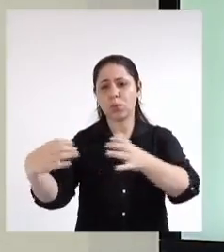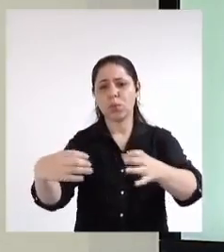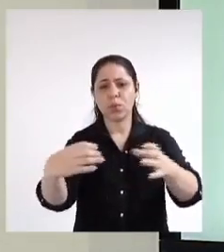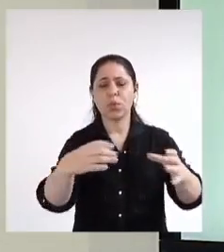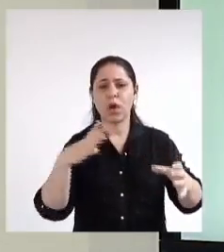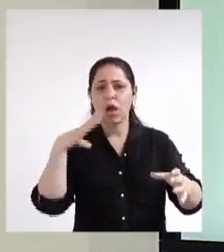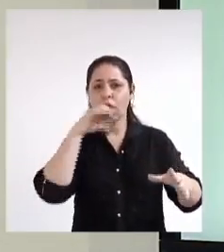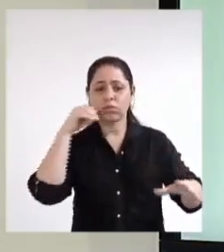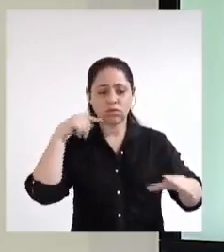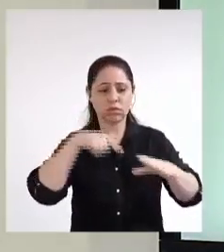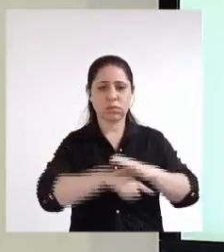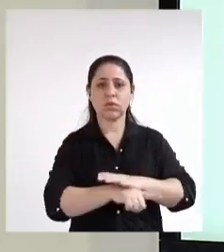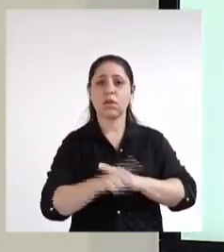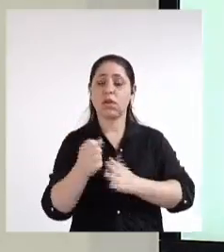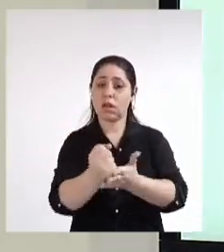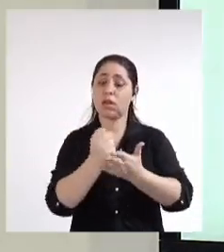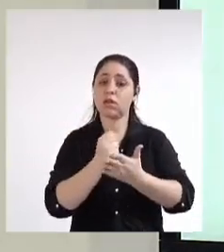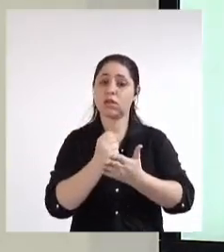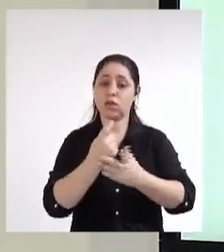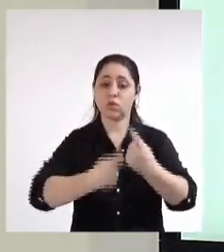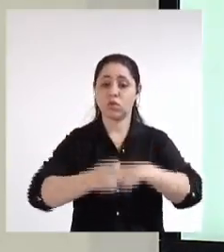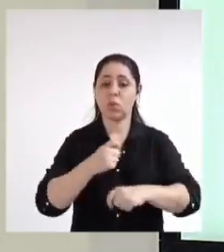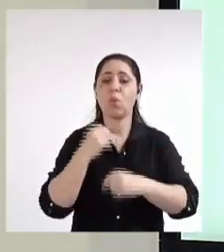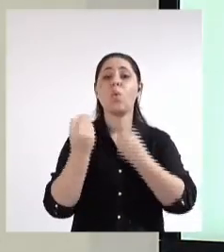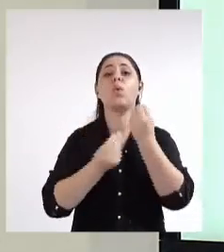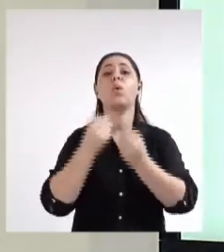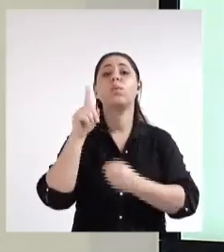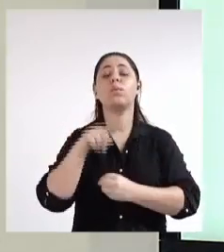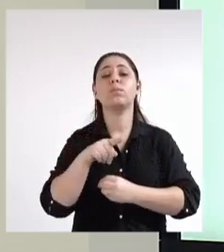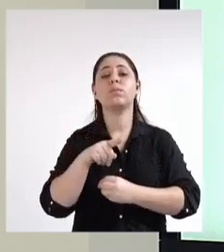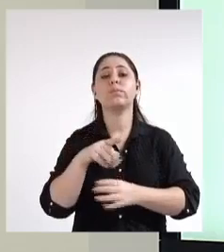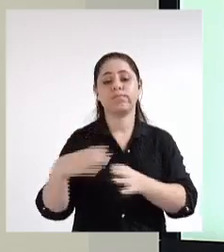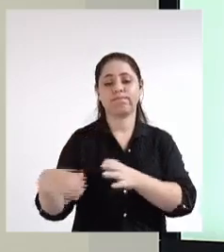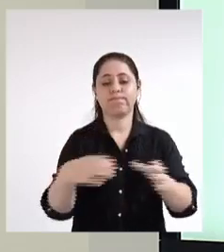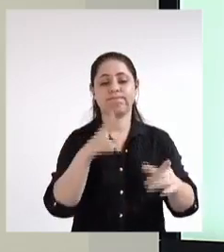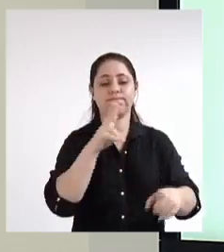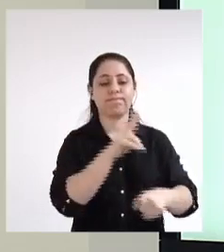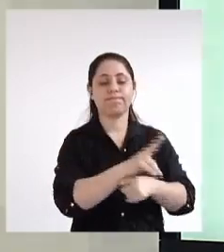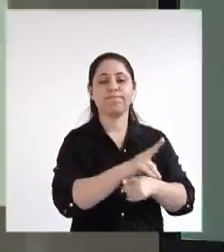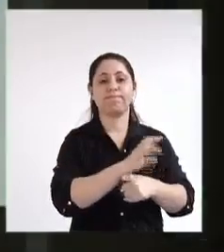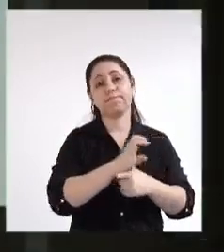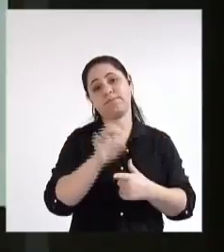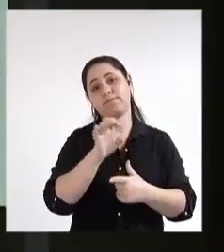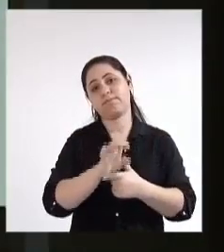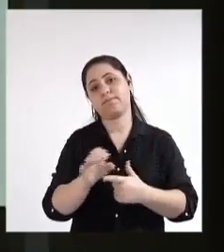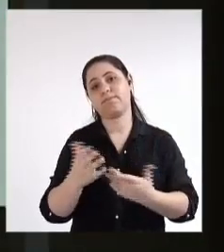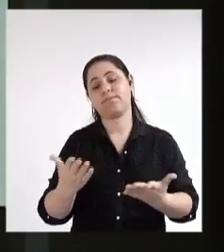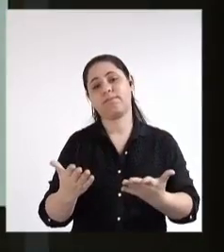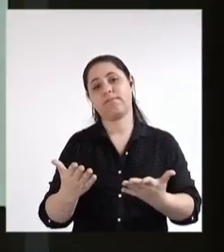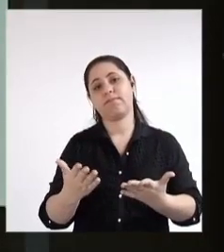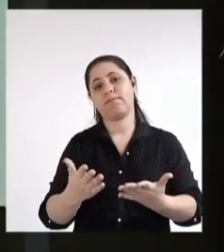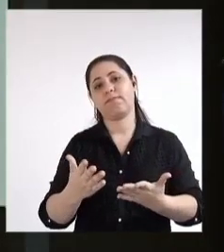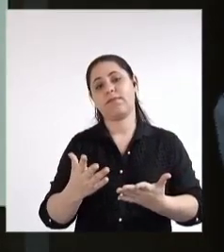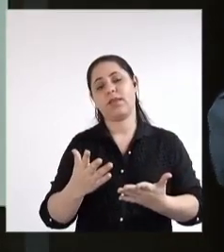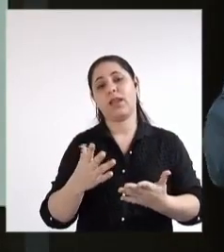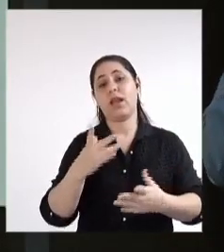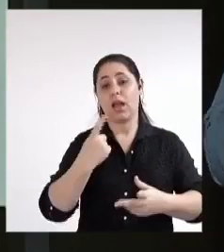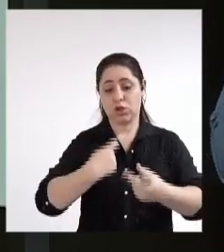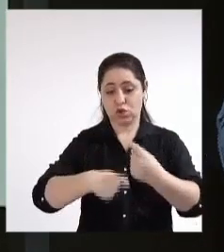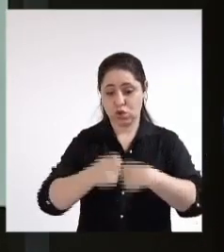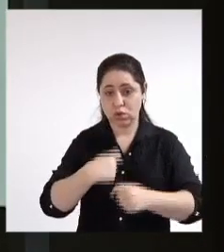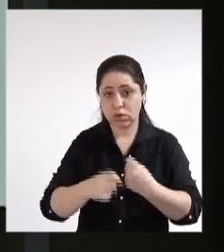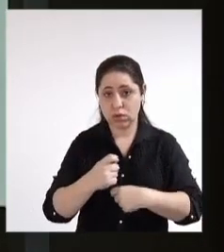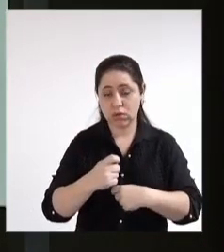aprofundar eu quero trazer para vocês um pouco da gestão como funciona essa gestão das unidades de conservação no estado essa gestão ela segue